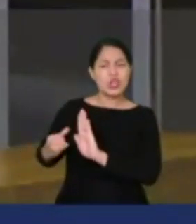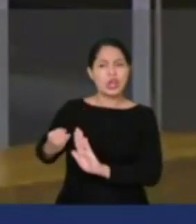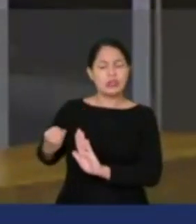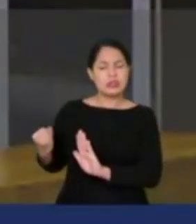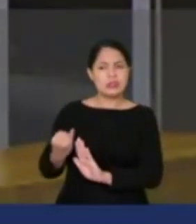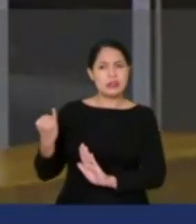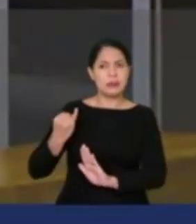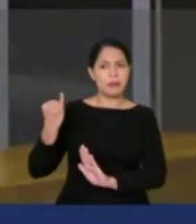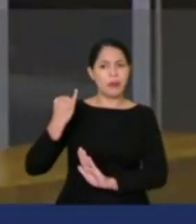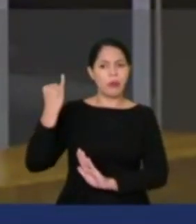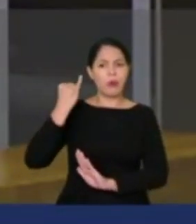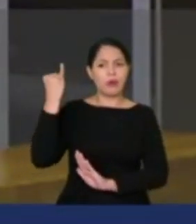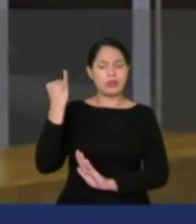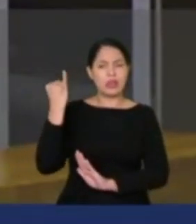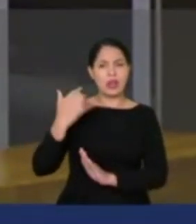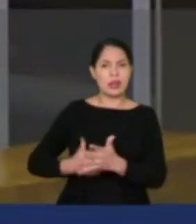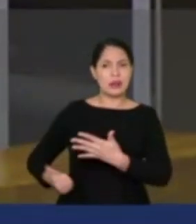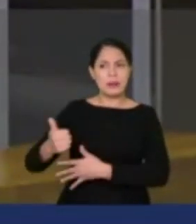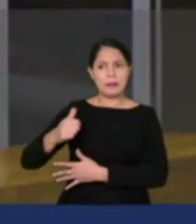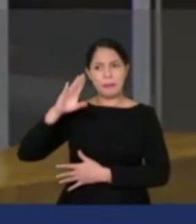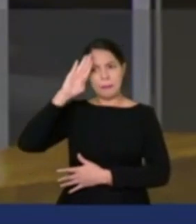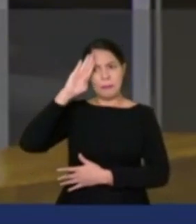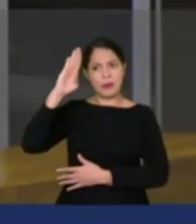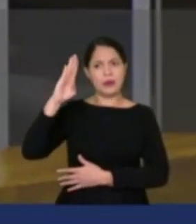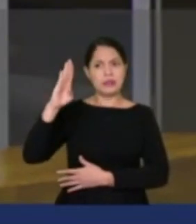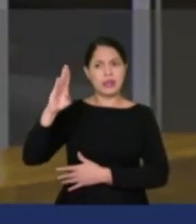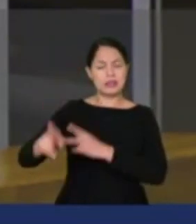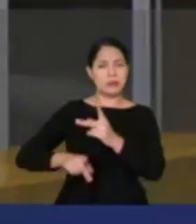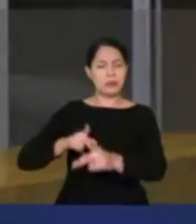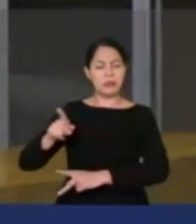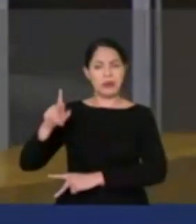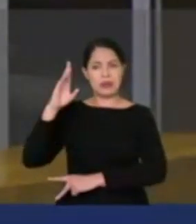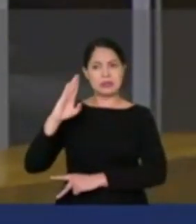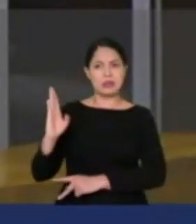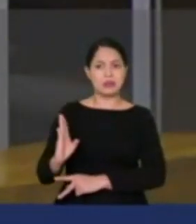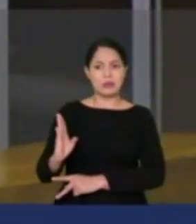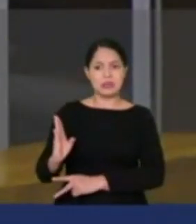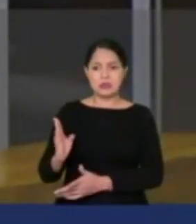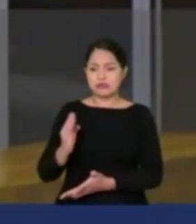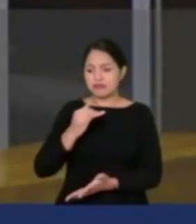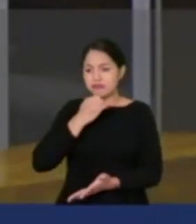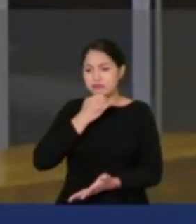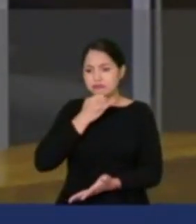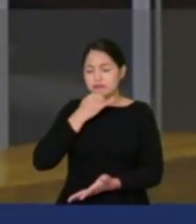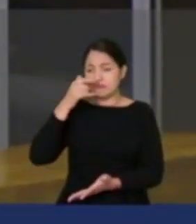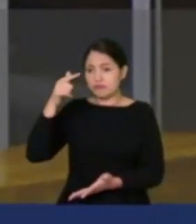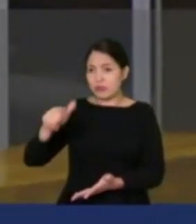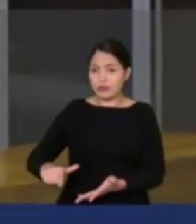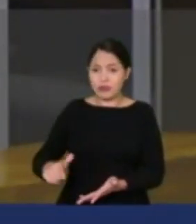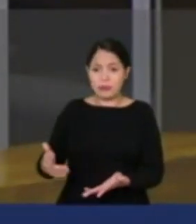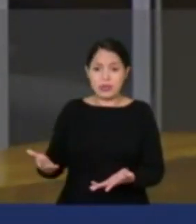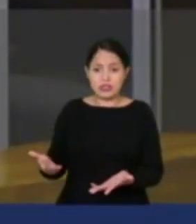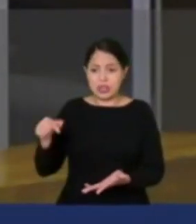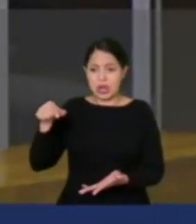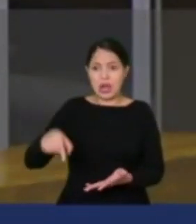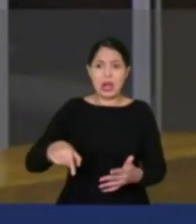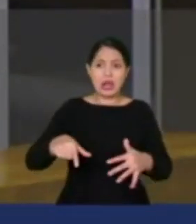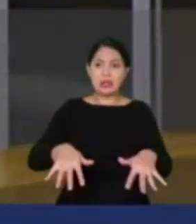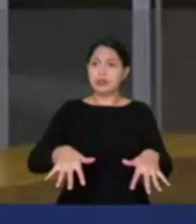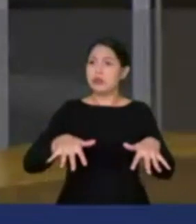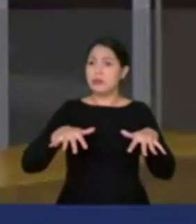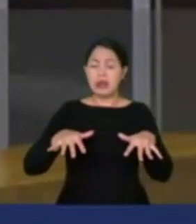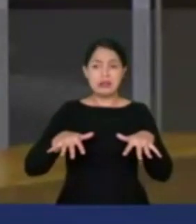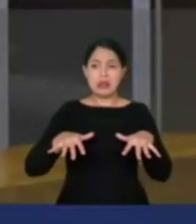na lista de prioridades da população e, lamentavelmente, repito, aqui neste plenário não chegaram a